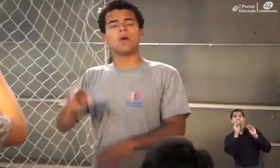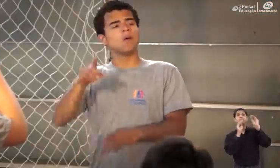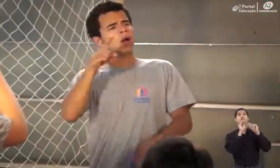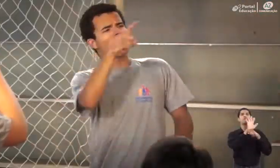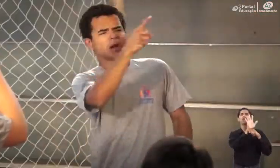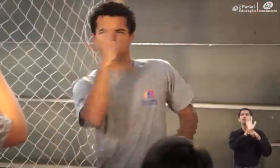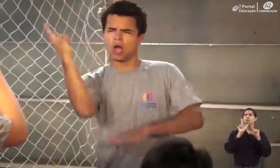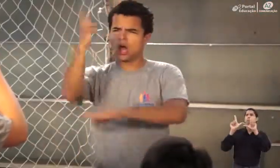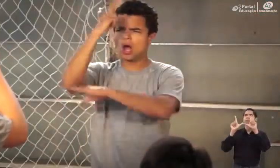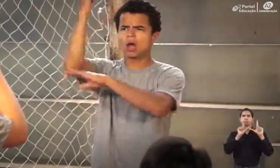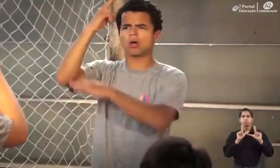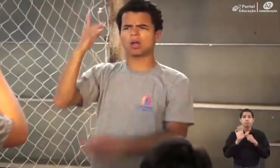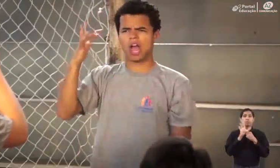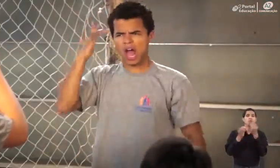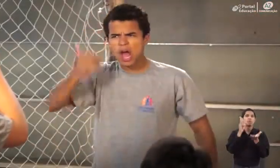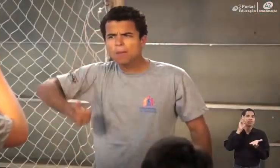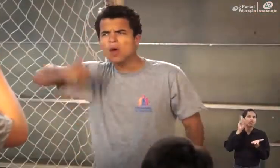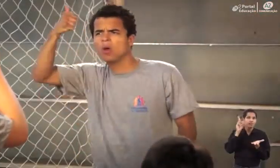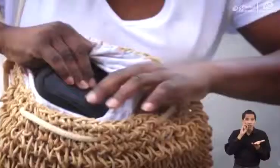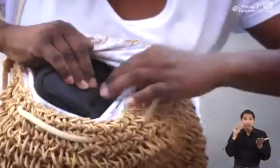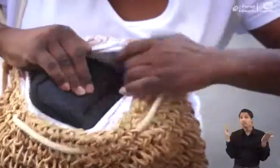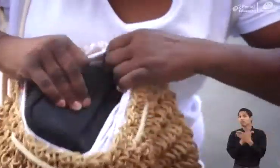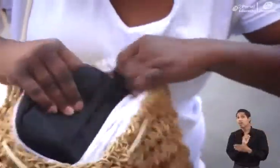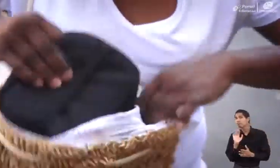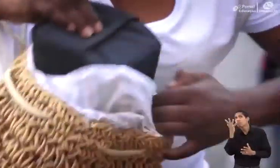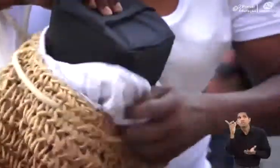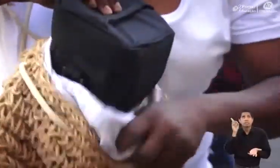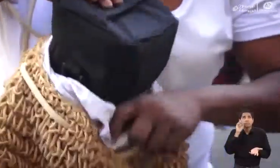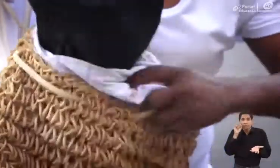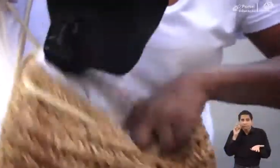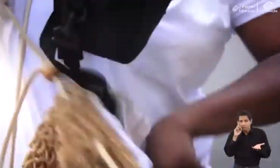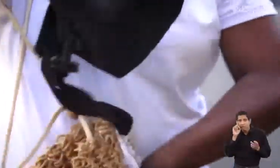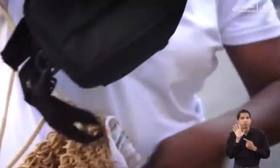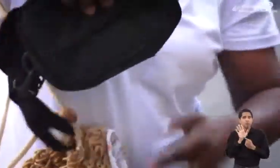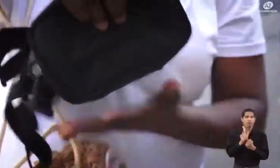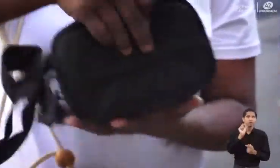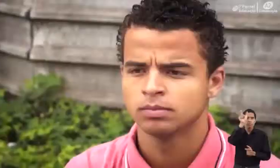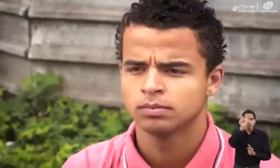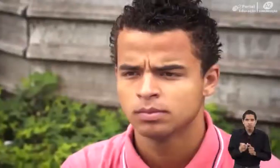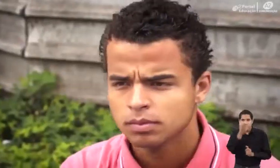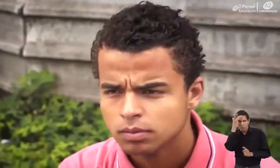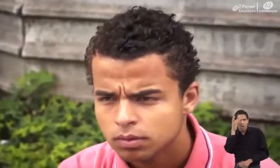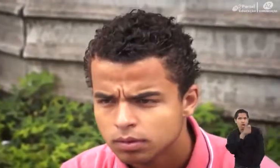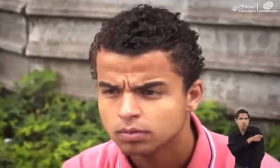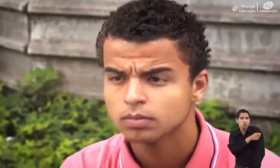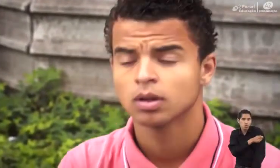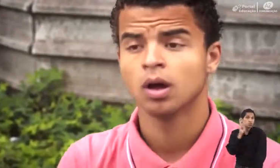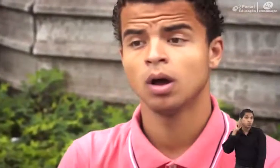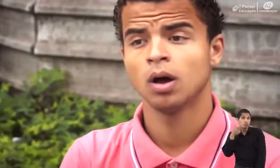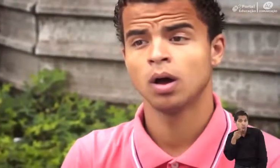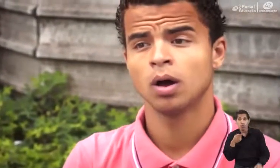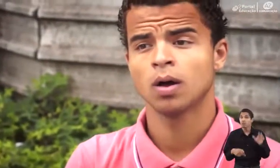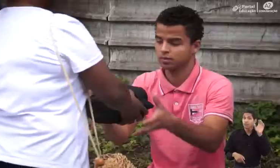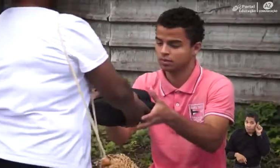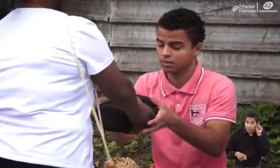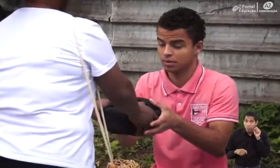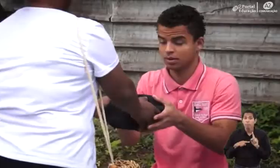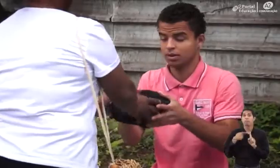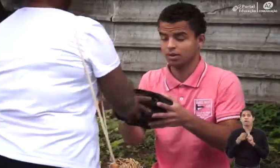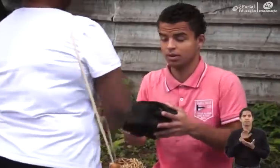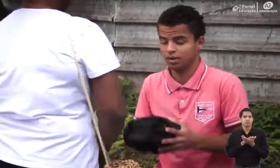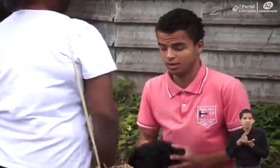vídeos que retratam todas as situações cotidianas, situações do dia a dia, gravadas com alunos da rede, surdos e ouvintes, e